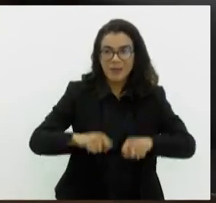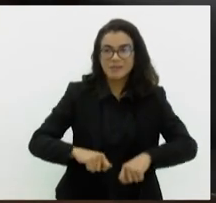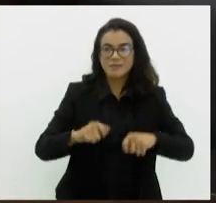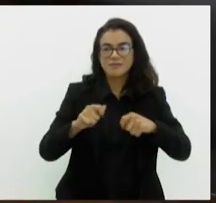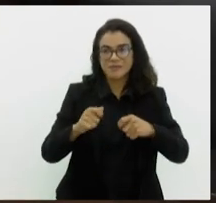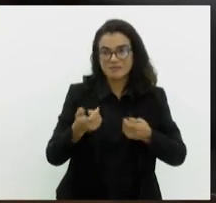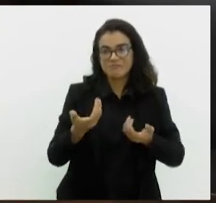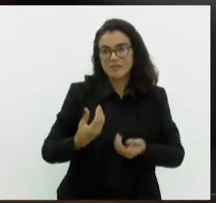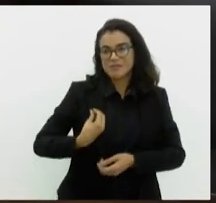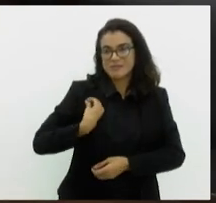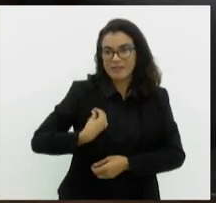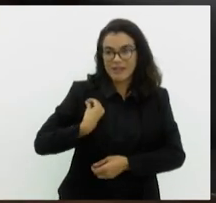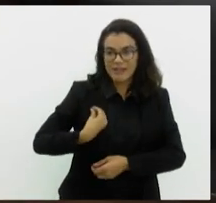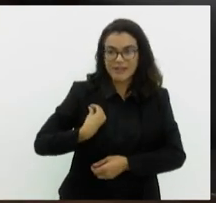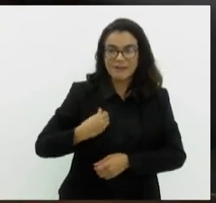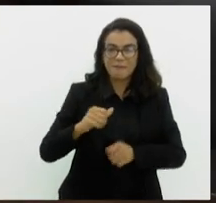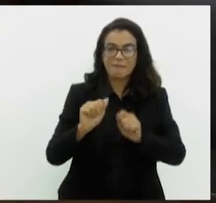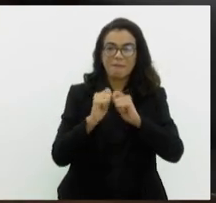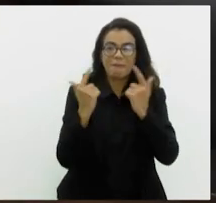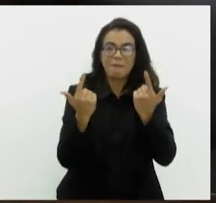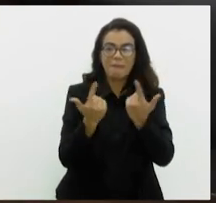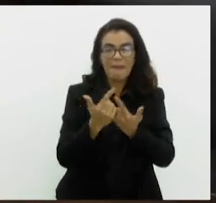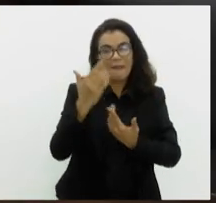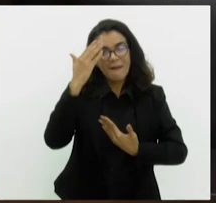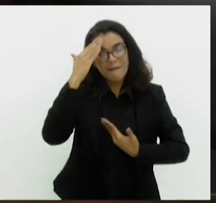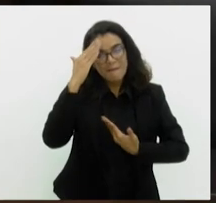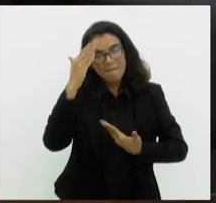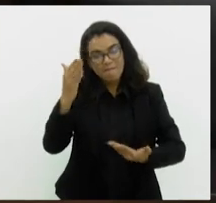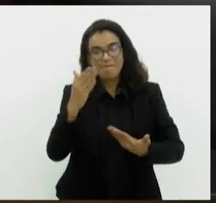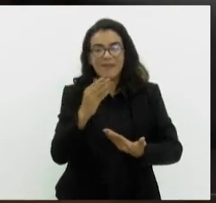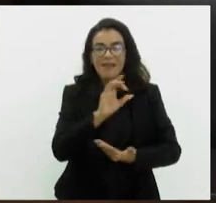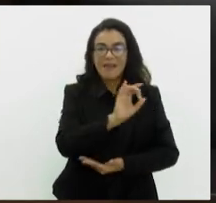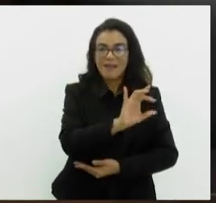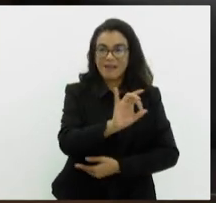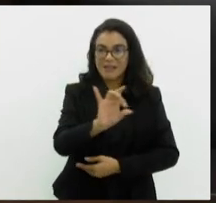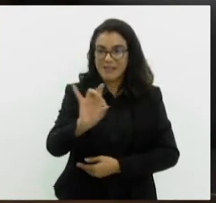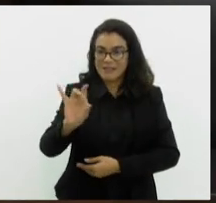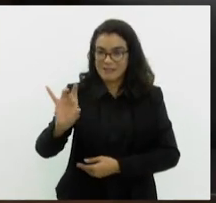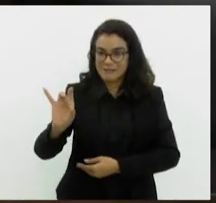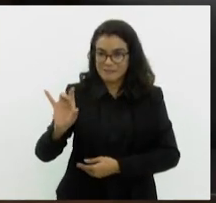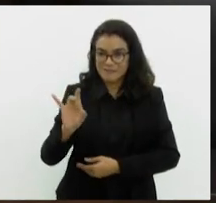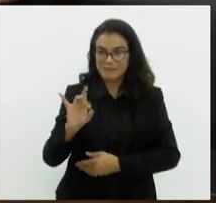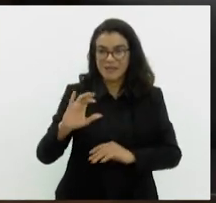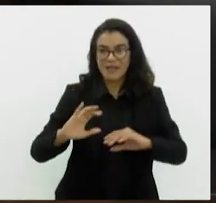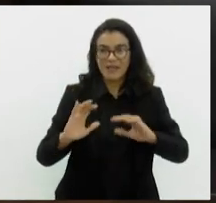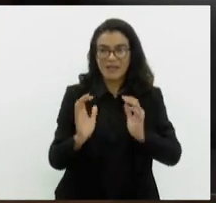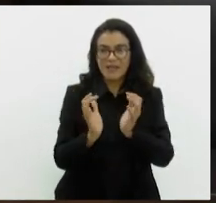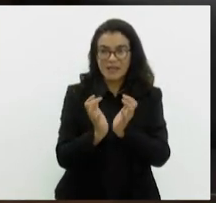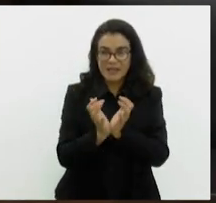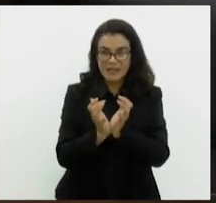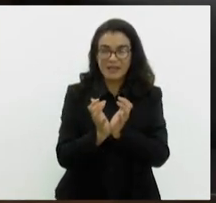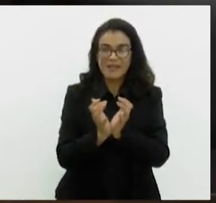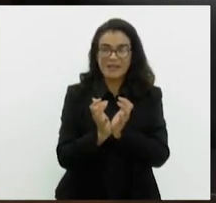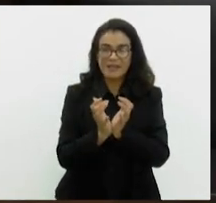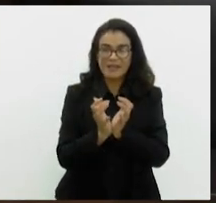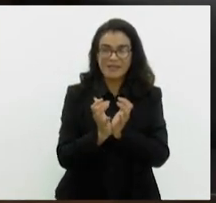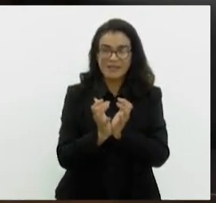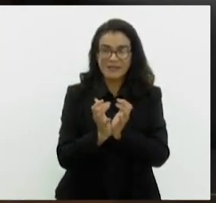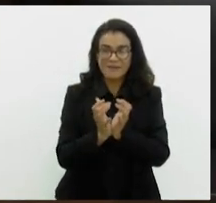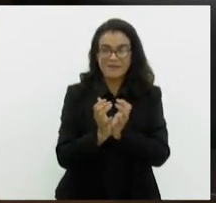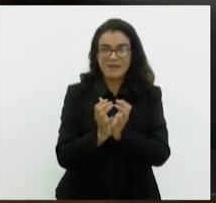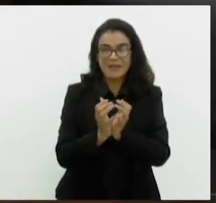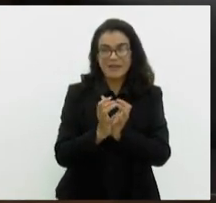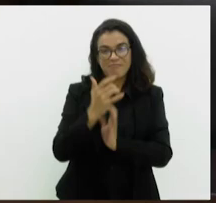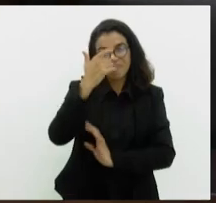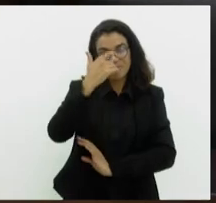da gente estar aqui dentro dessa casa. Então, quero agradecer a cada um de vocês, a toda a nossa equipe da Mandata Renata